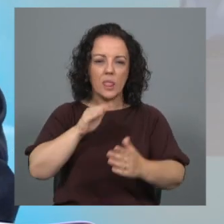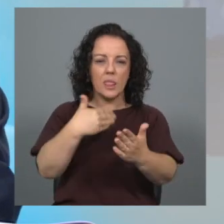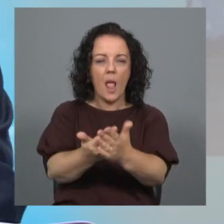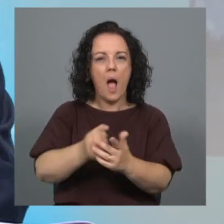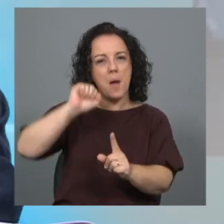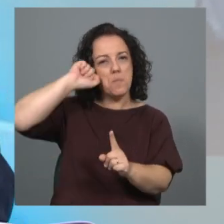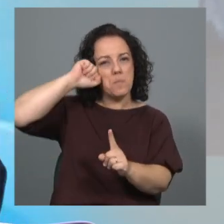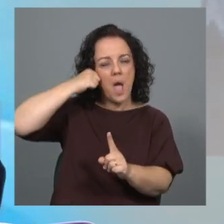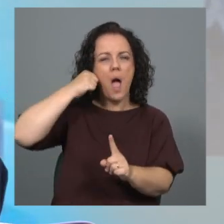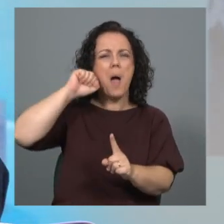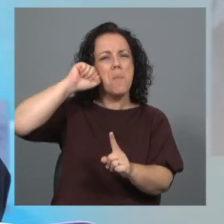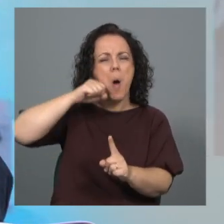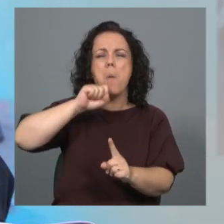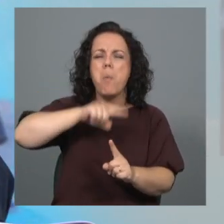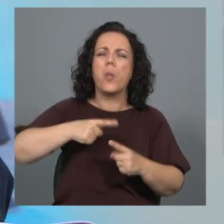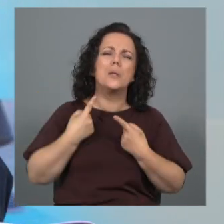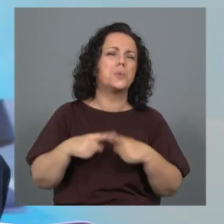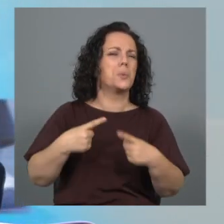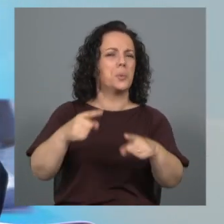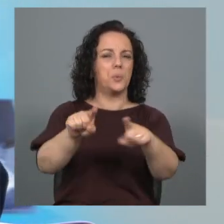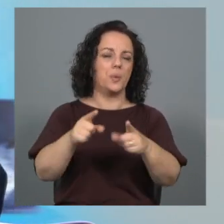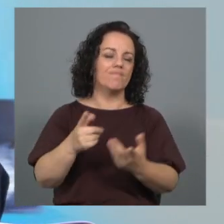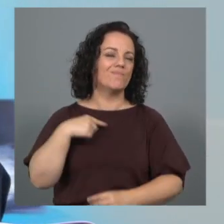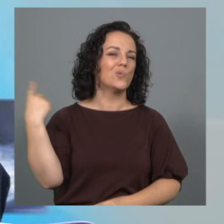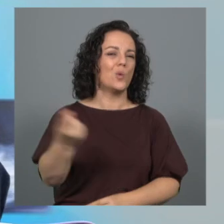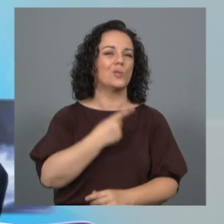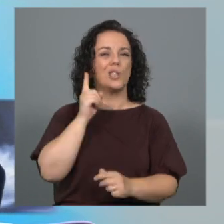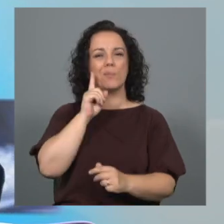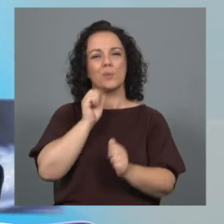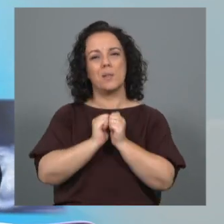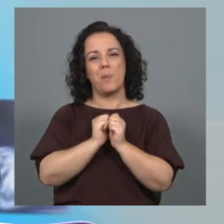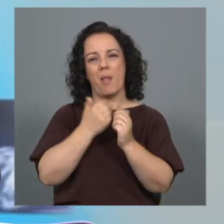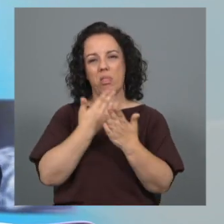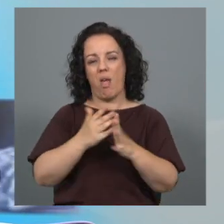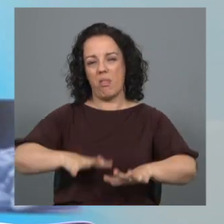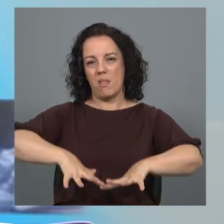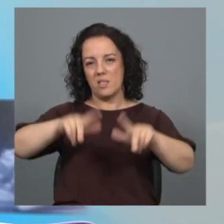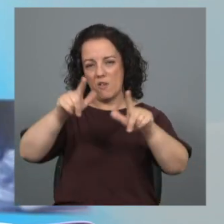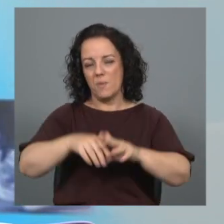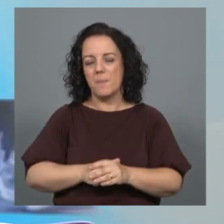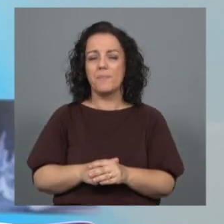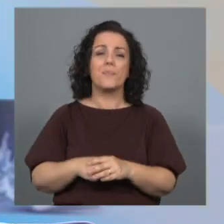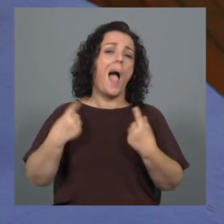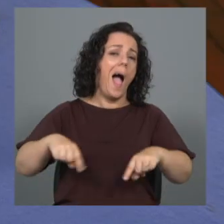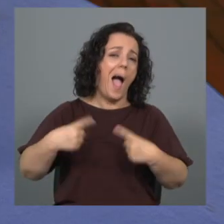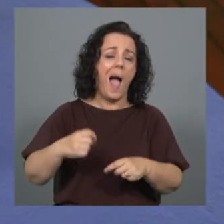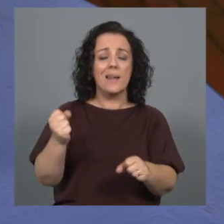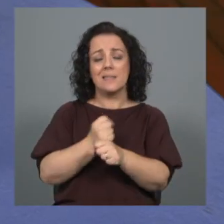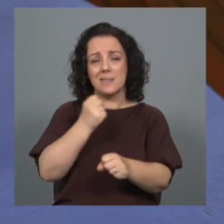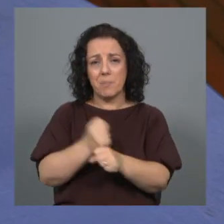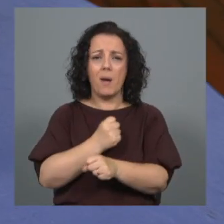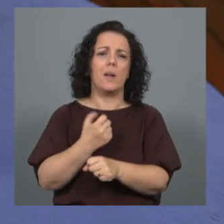mais diversos níveis e, portanto, todos temos aqui um papel a desenvolver, este aspecto é fundamental. E, portanto, há todo um trabalho aqui também